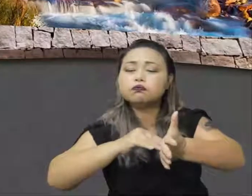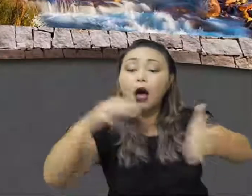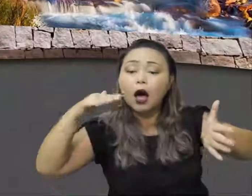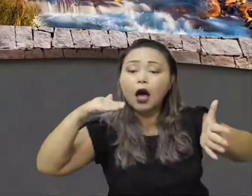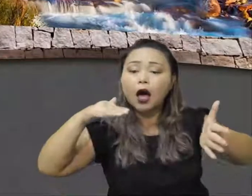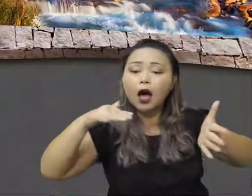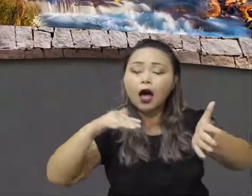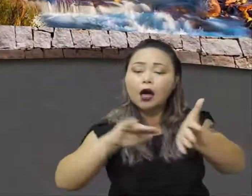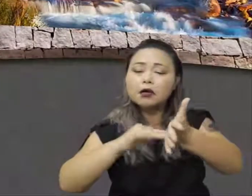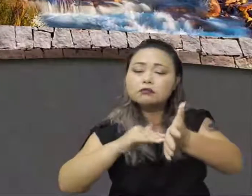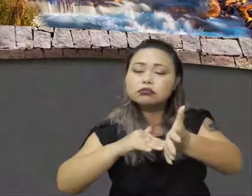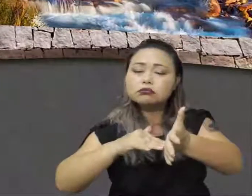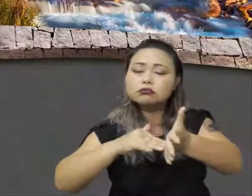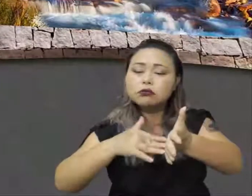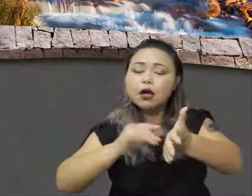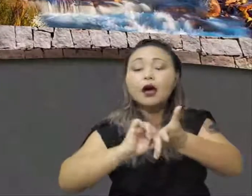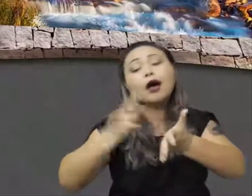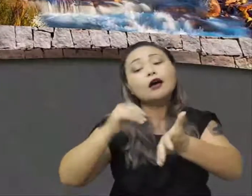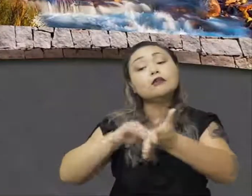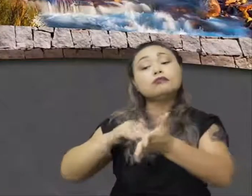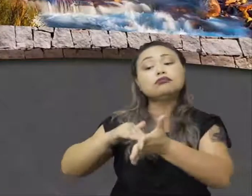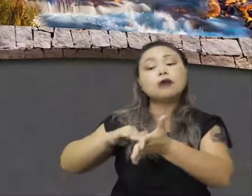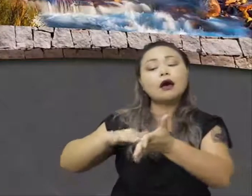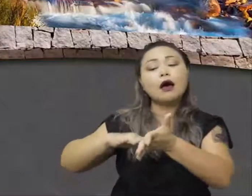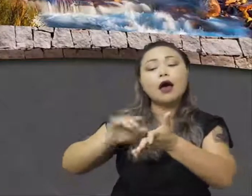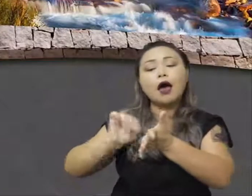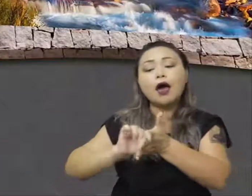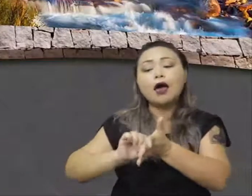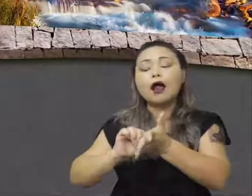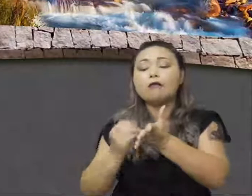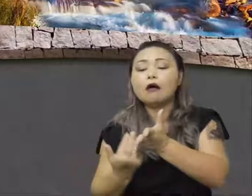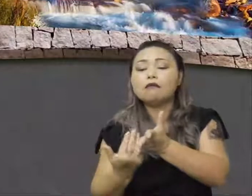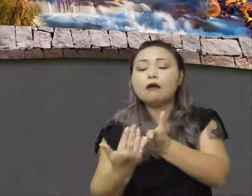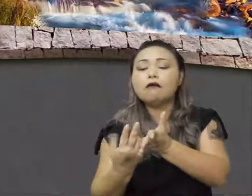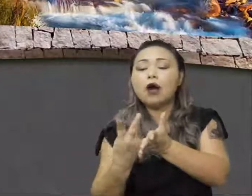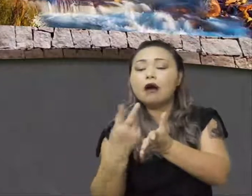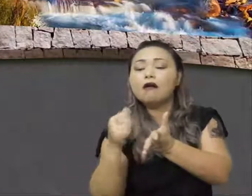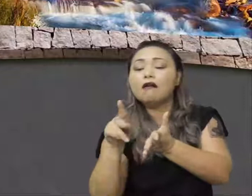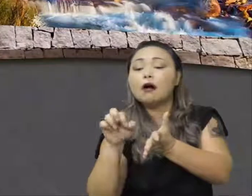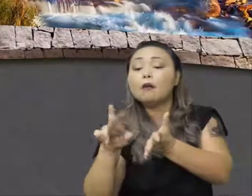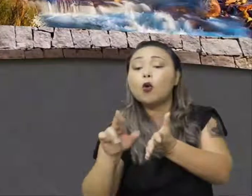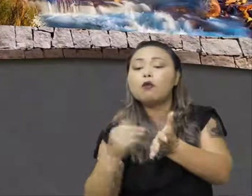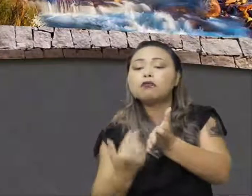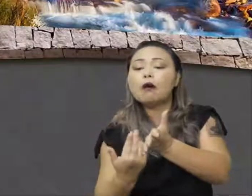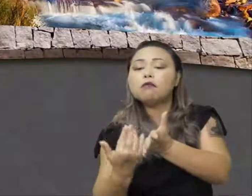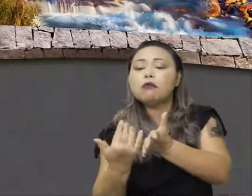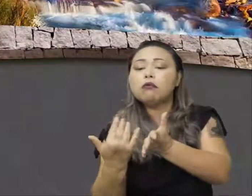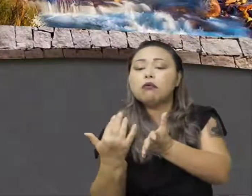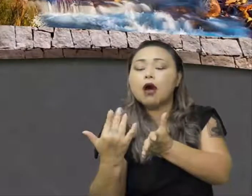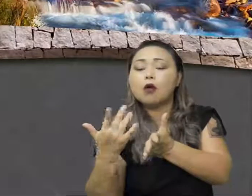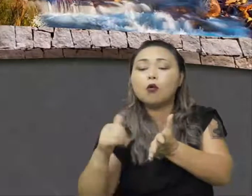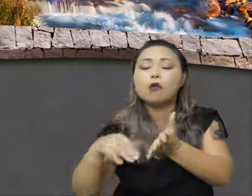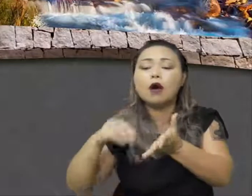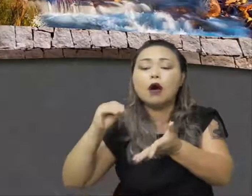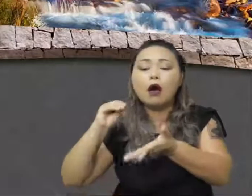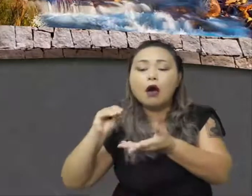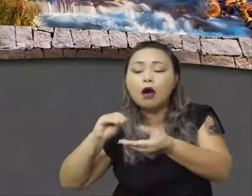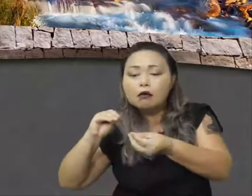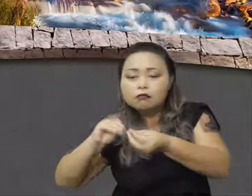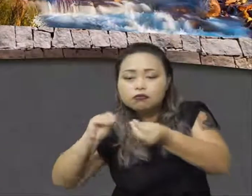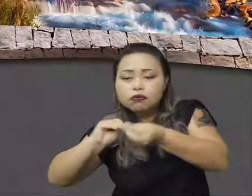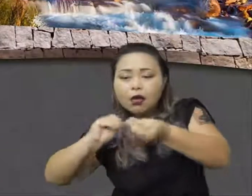explosão, que até o momento o motor era a vapor, com carvão mineral. Agora, no final